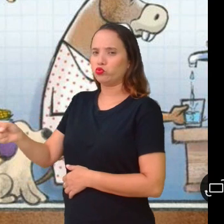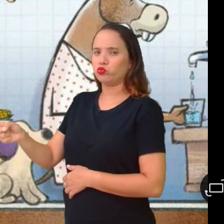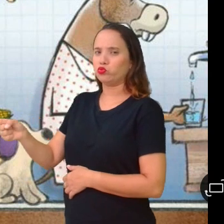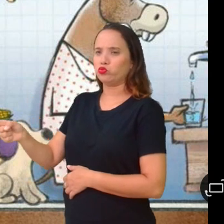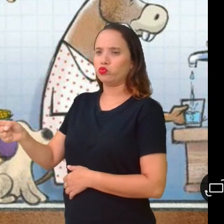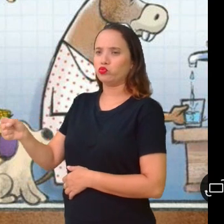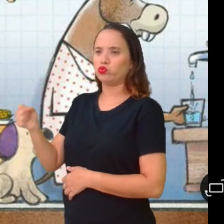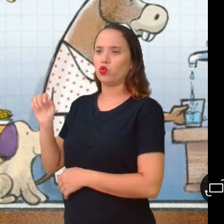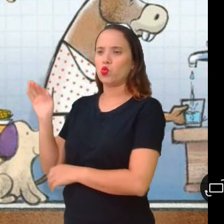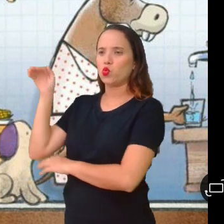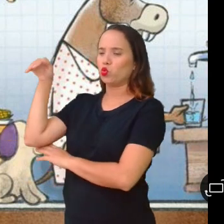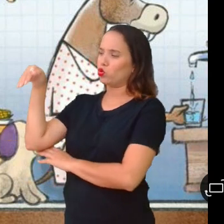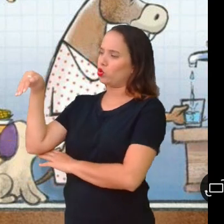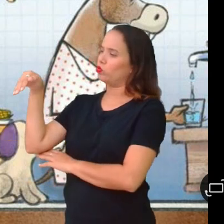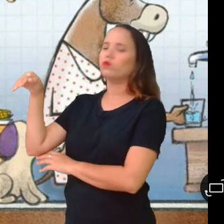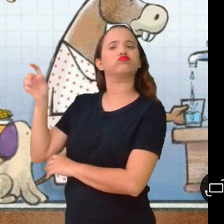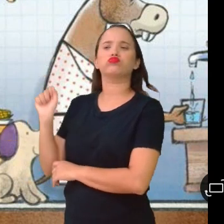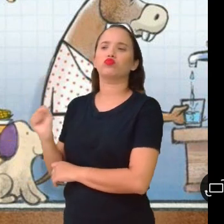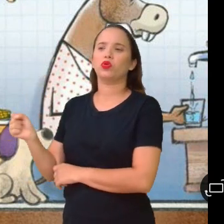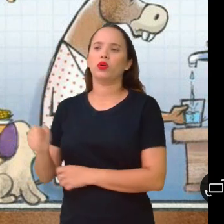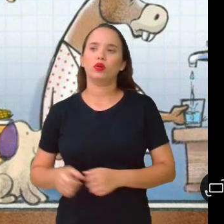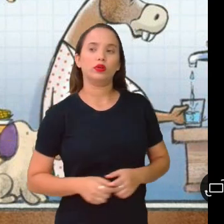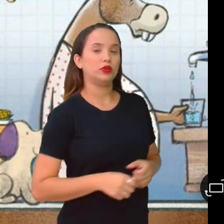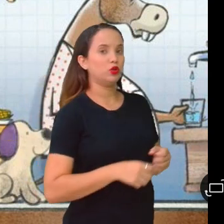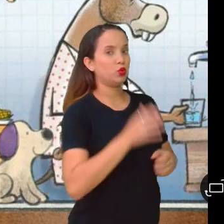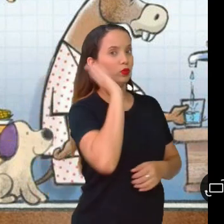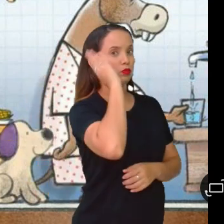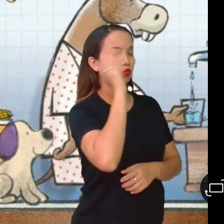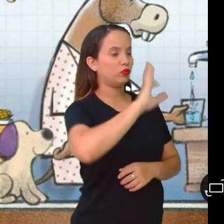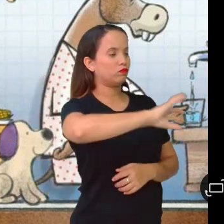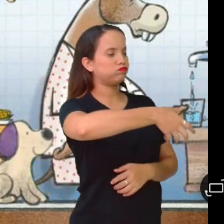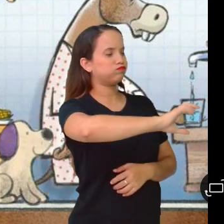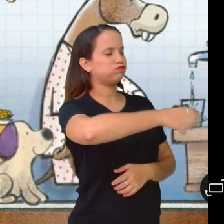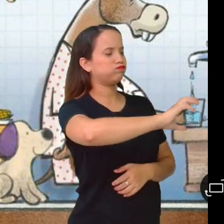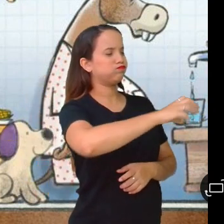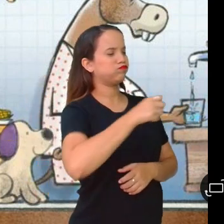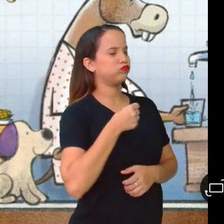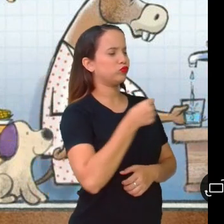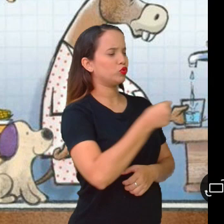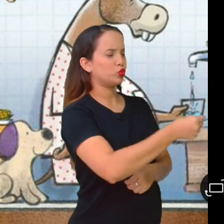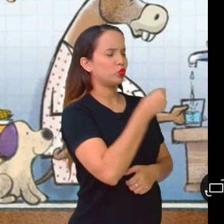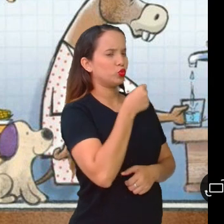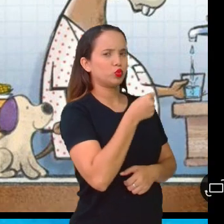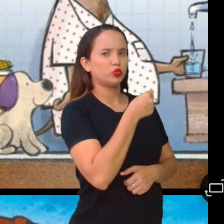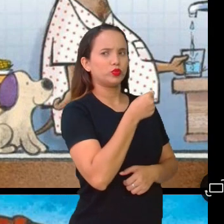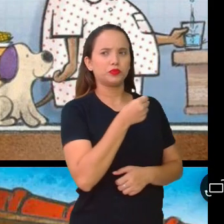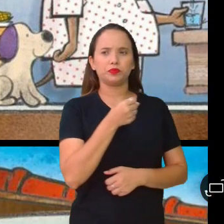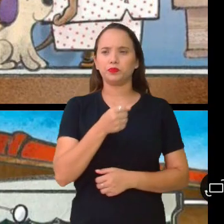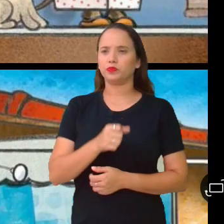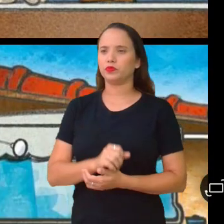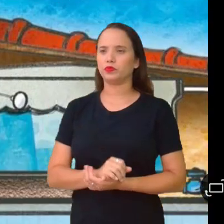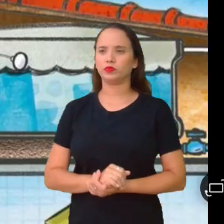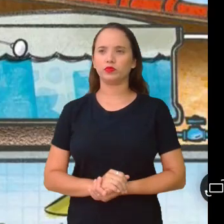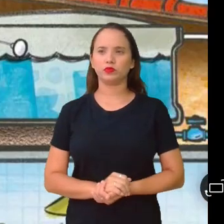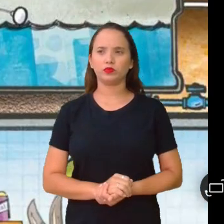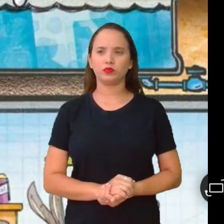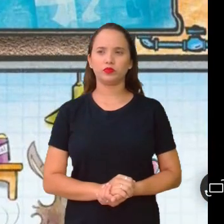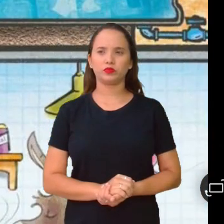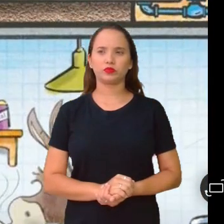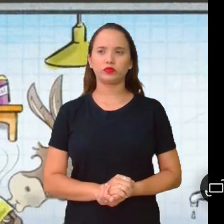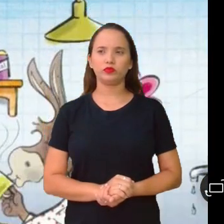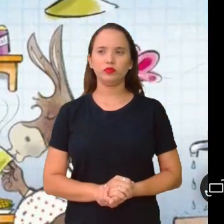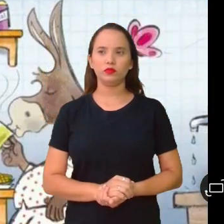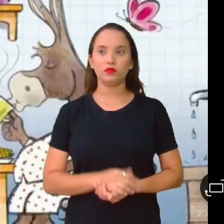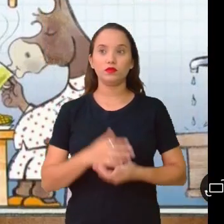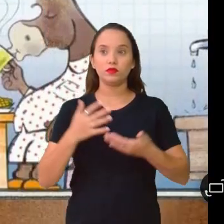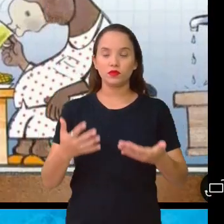filtrozinho e o burro abriu a torneira, cada um tomou sua aguinha. Vamos ver o que foi que houve aí? O que foi que aconteceu com os